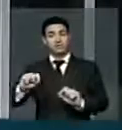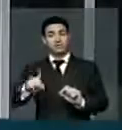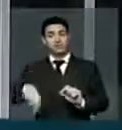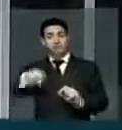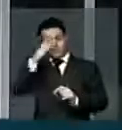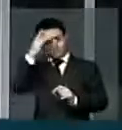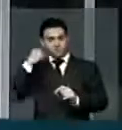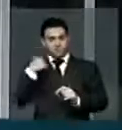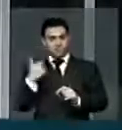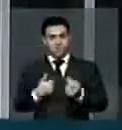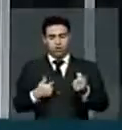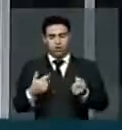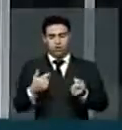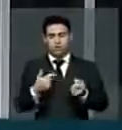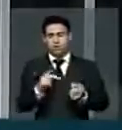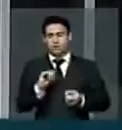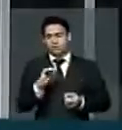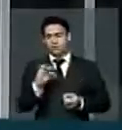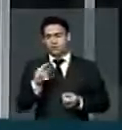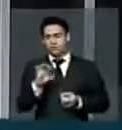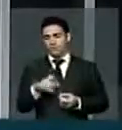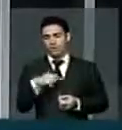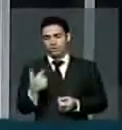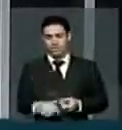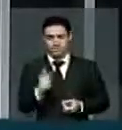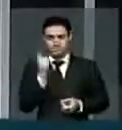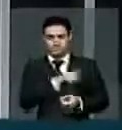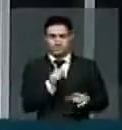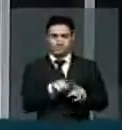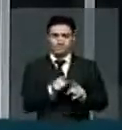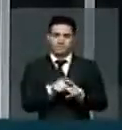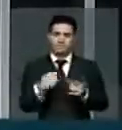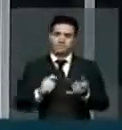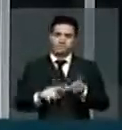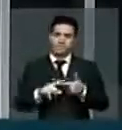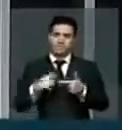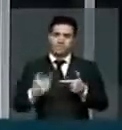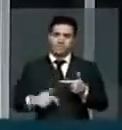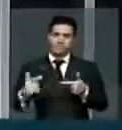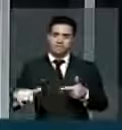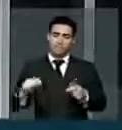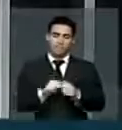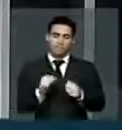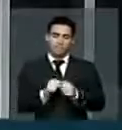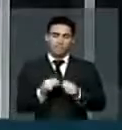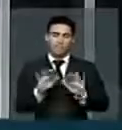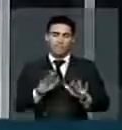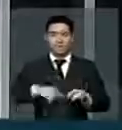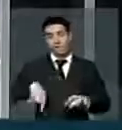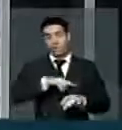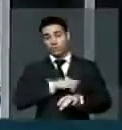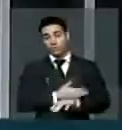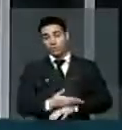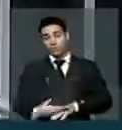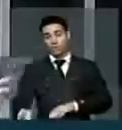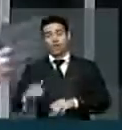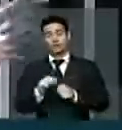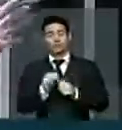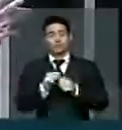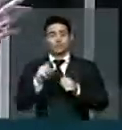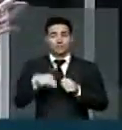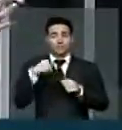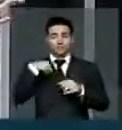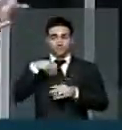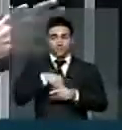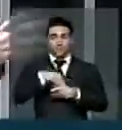sem ter a condição e a estrutura para poder atender a essa demanda que aumenta cada vez mais. E o que nós estamos acostumados a ver nos